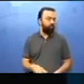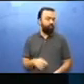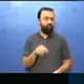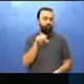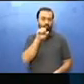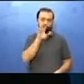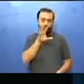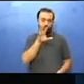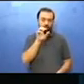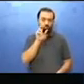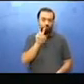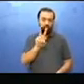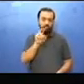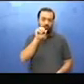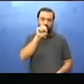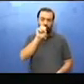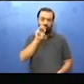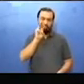Tartaruga.